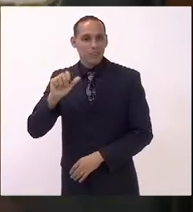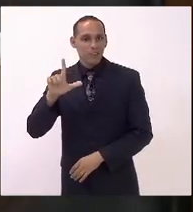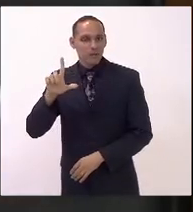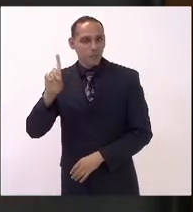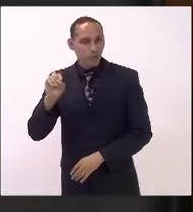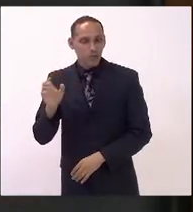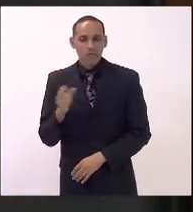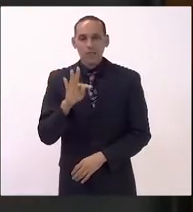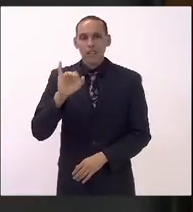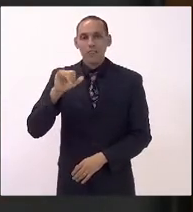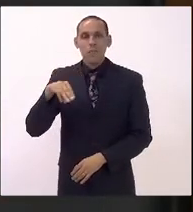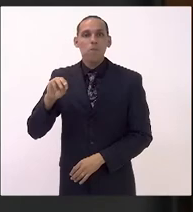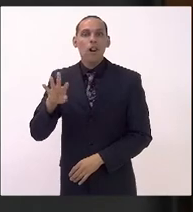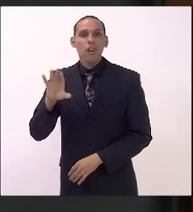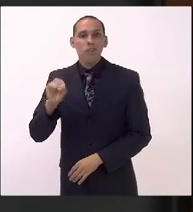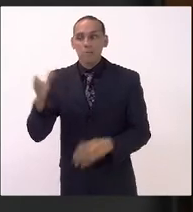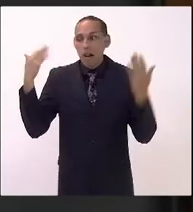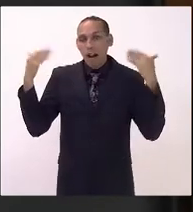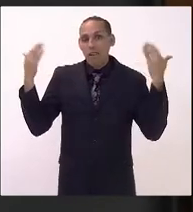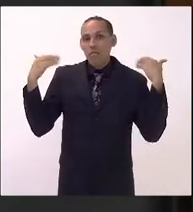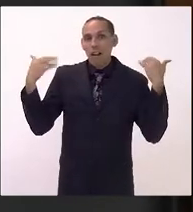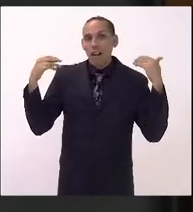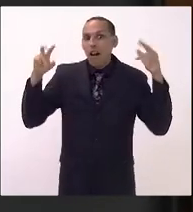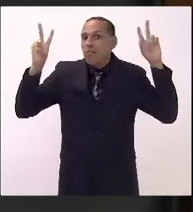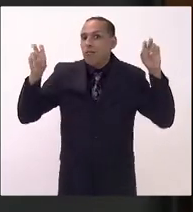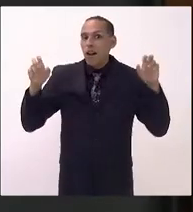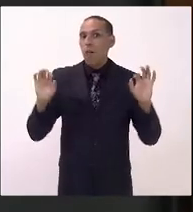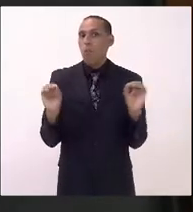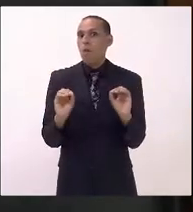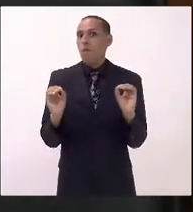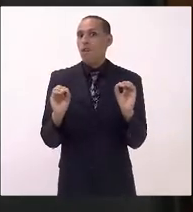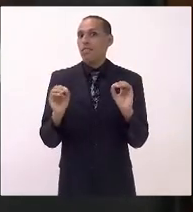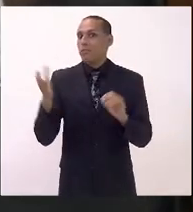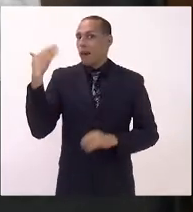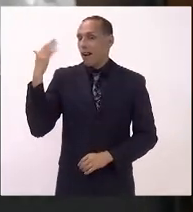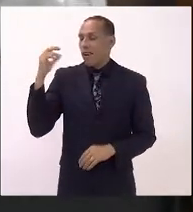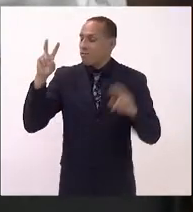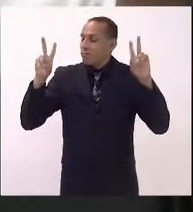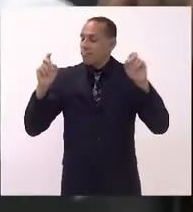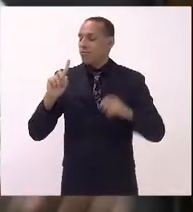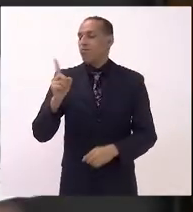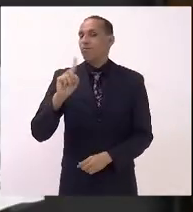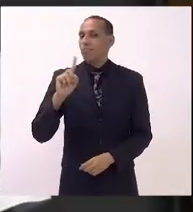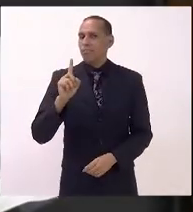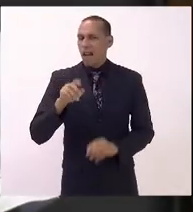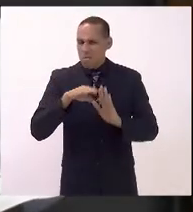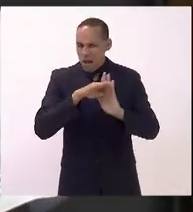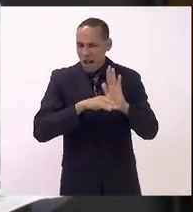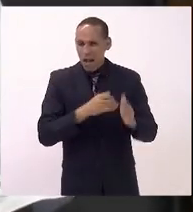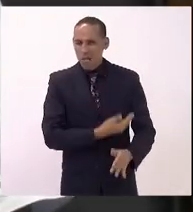No momento que isso não era tema, no momento que isso não era pauta pública,